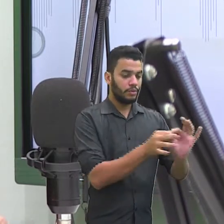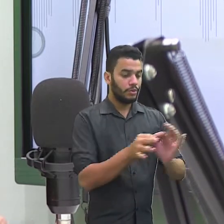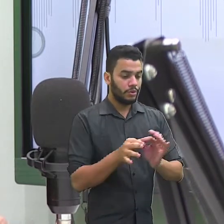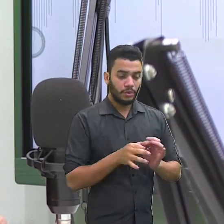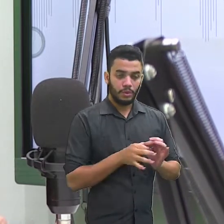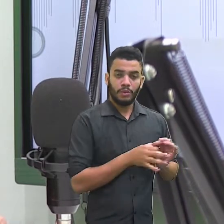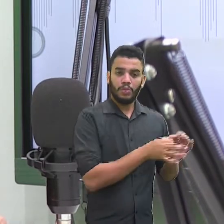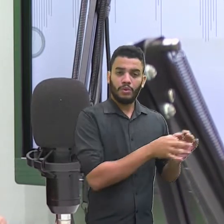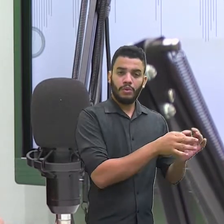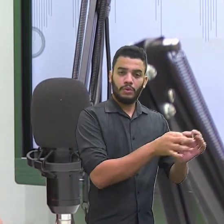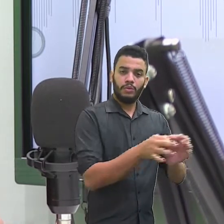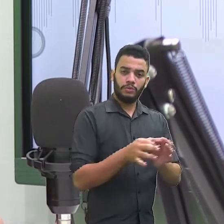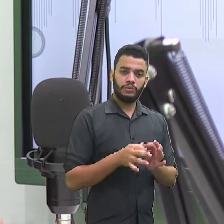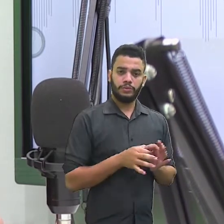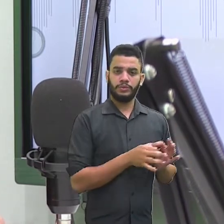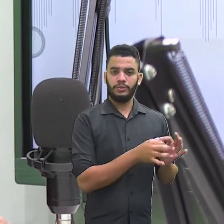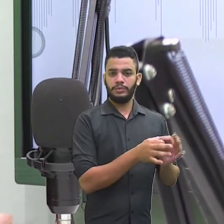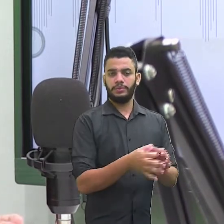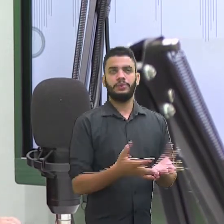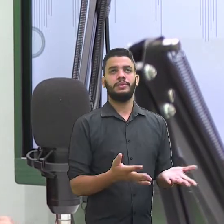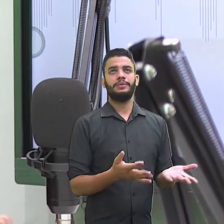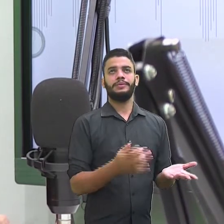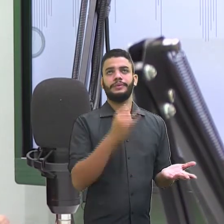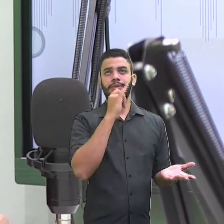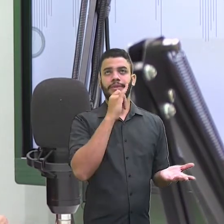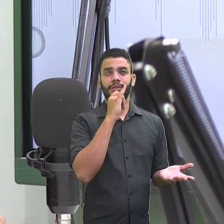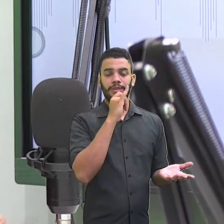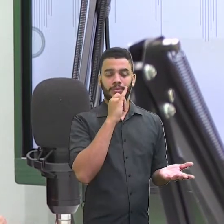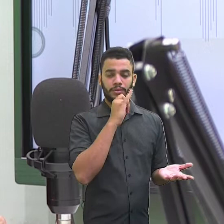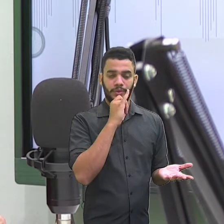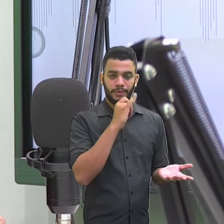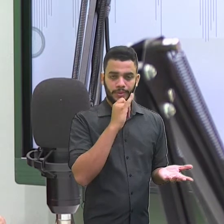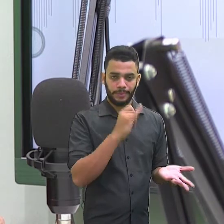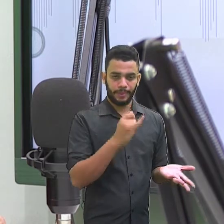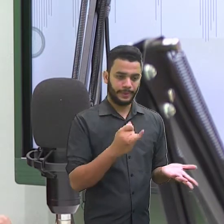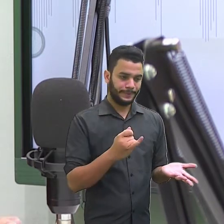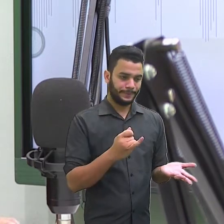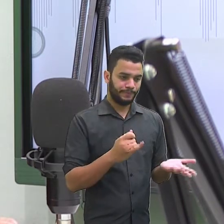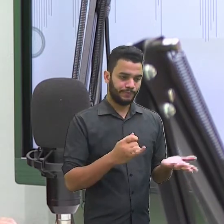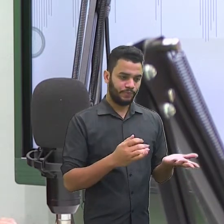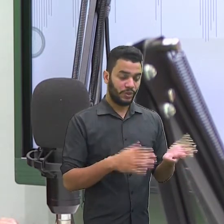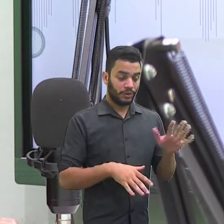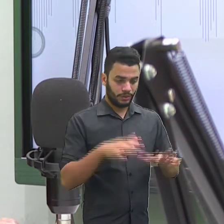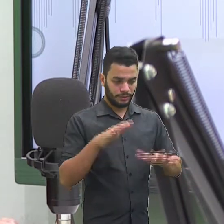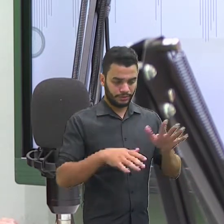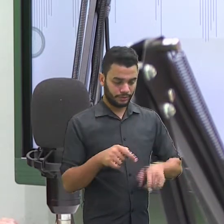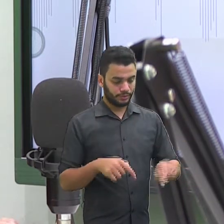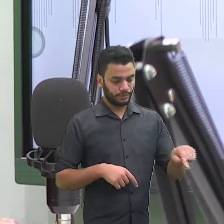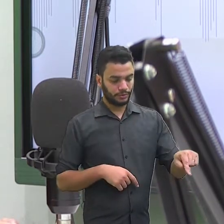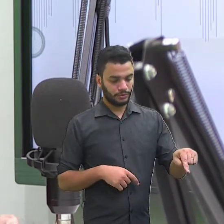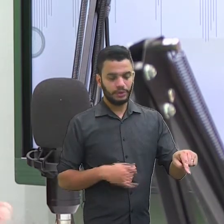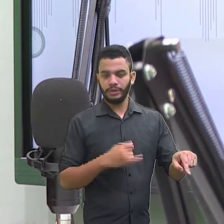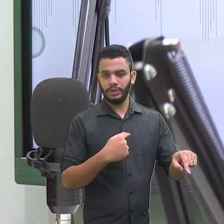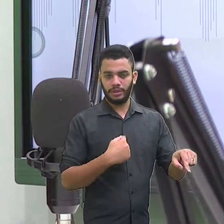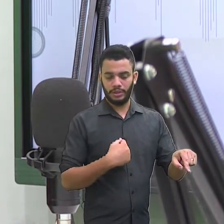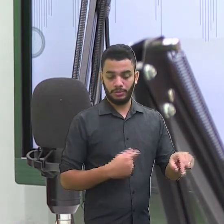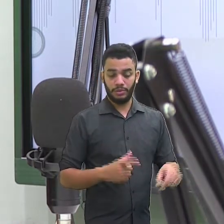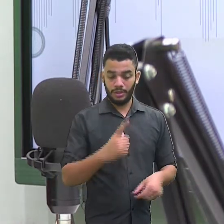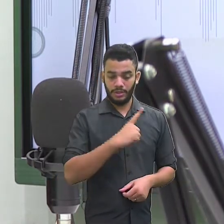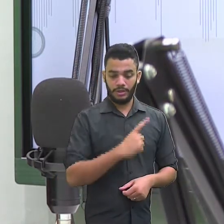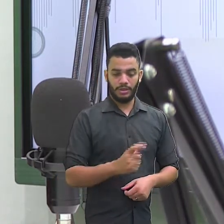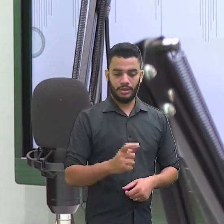amizade. Porque, veja bem, às vezes filho não tem com quem conversar em casa e esse filho está